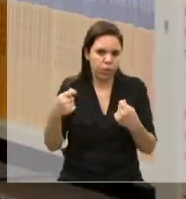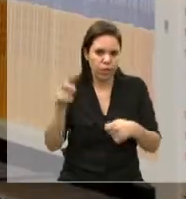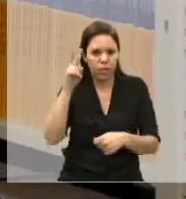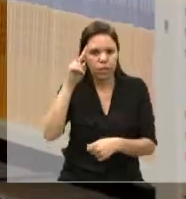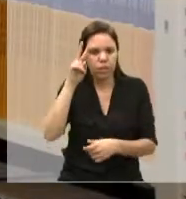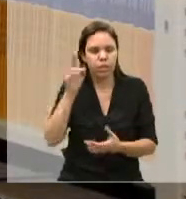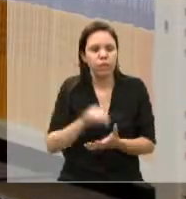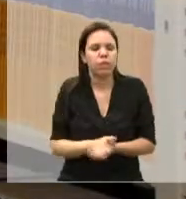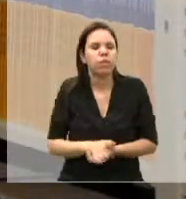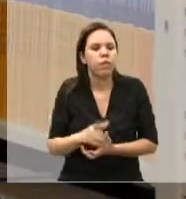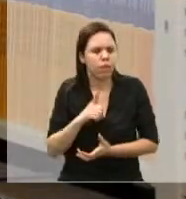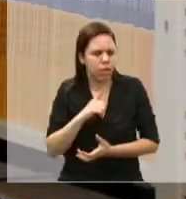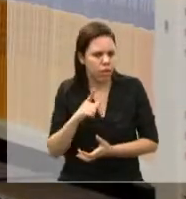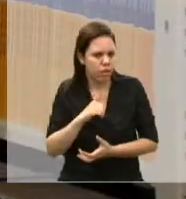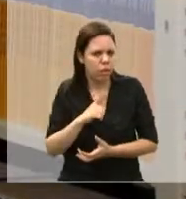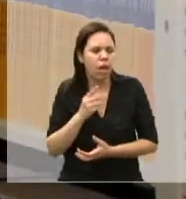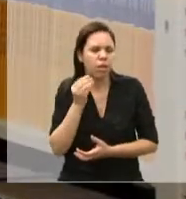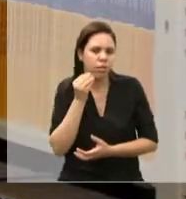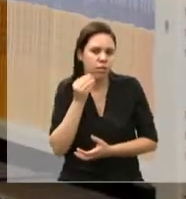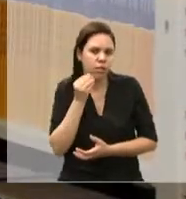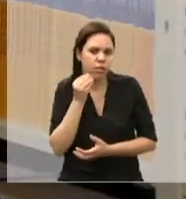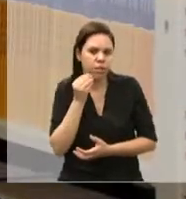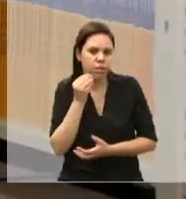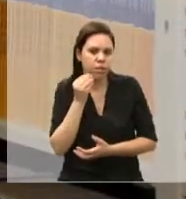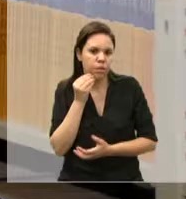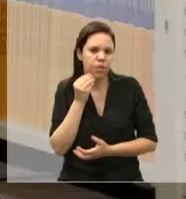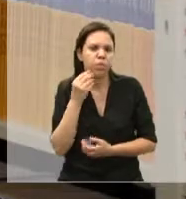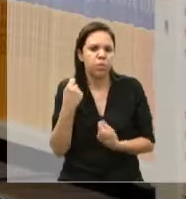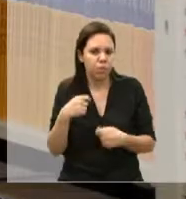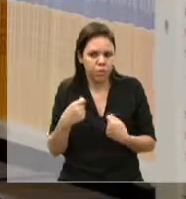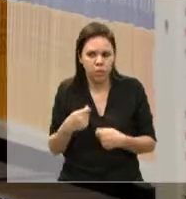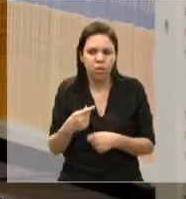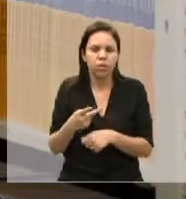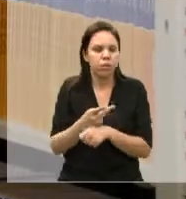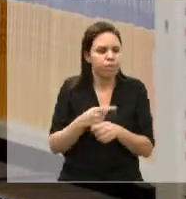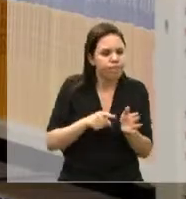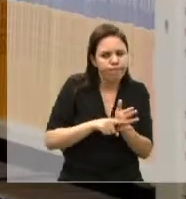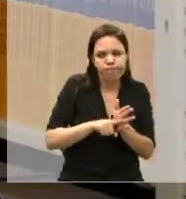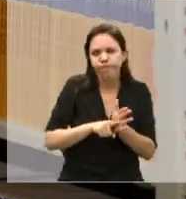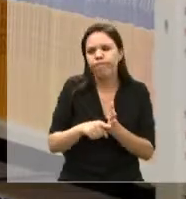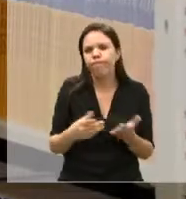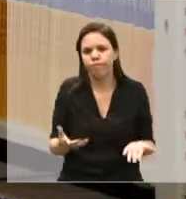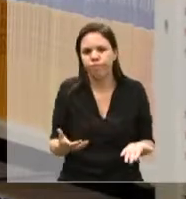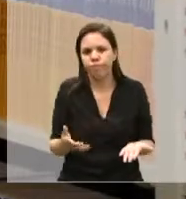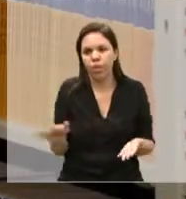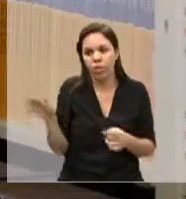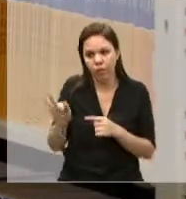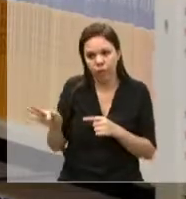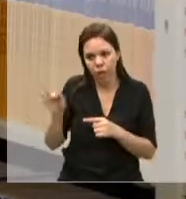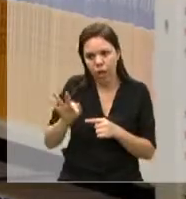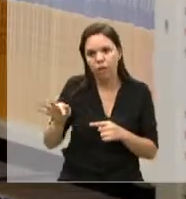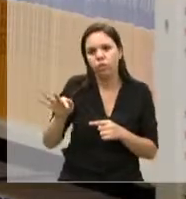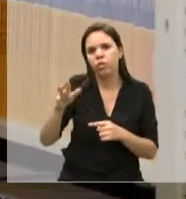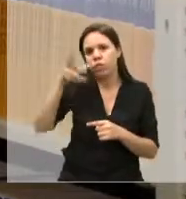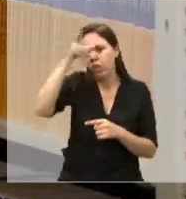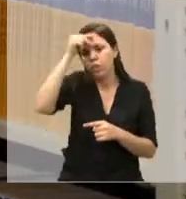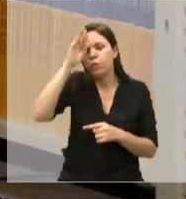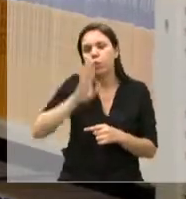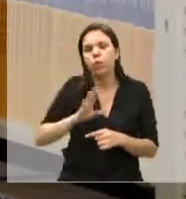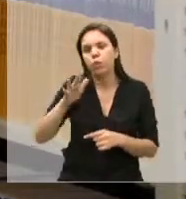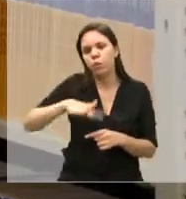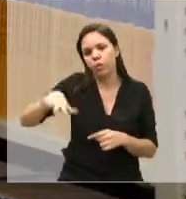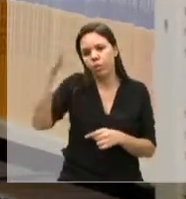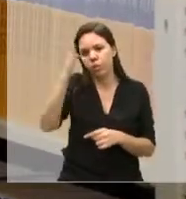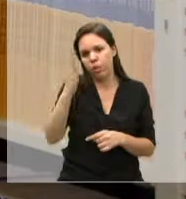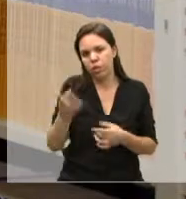lembrar de que existem essas oportunidades, você tem que procurar, né? Então, as universidades públicas do Brasil